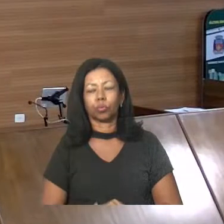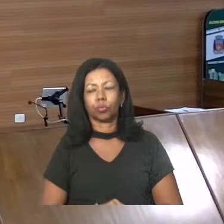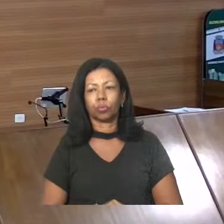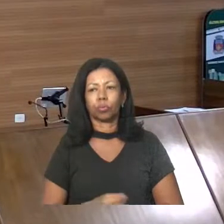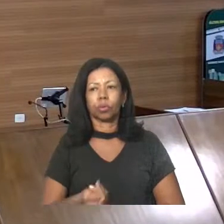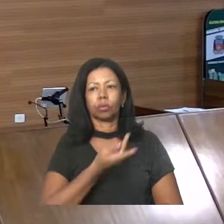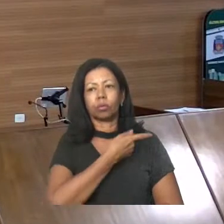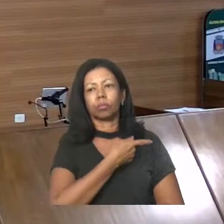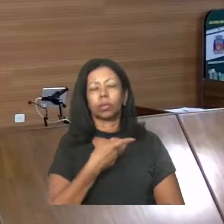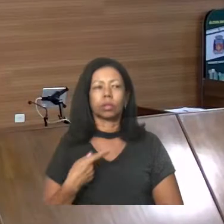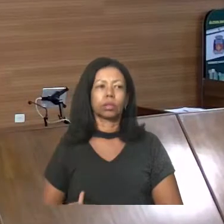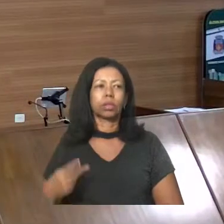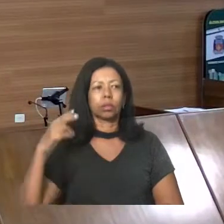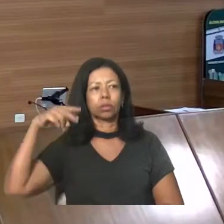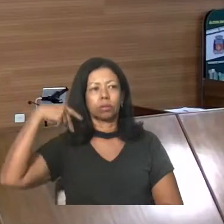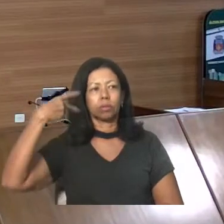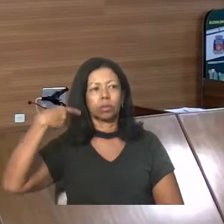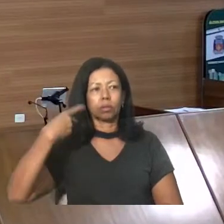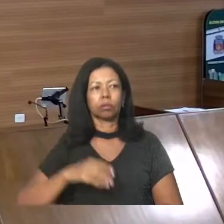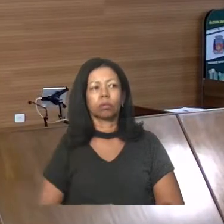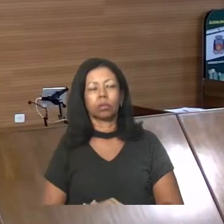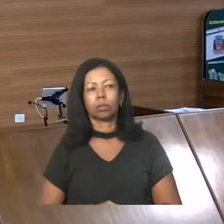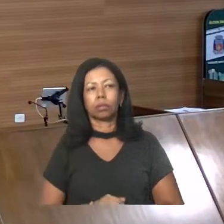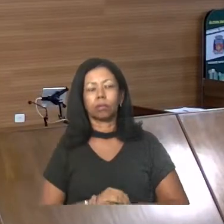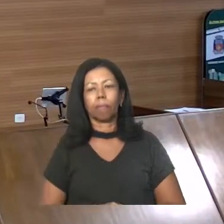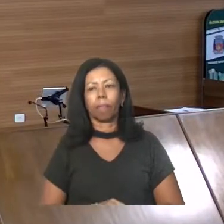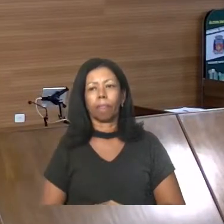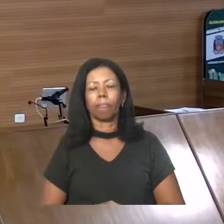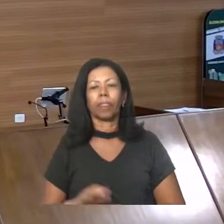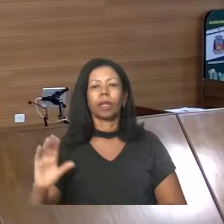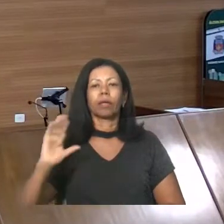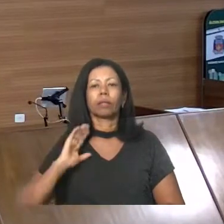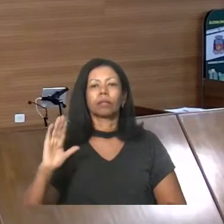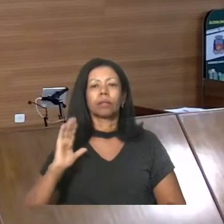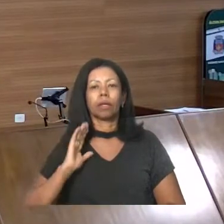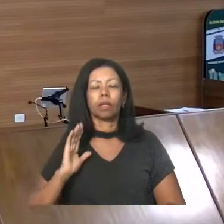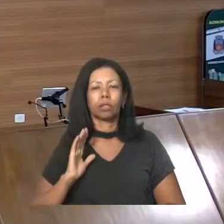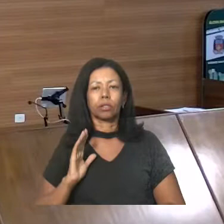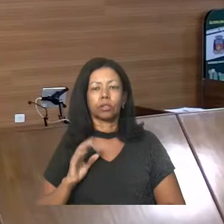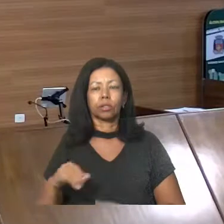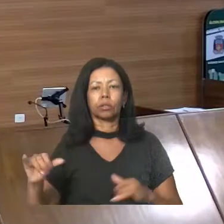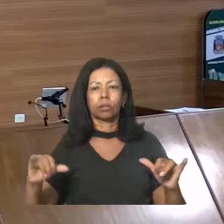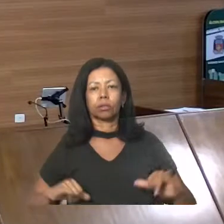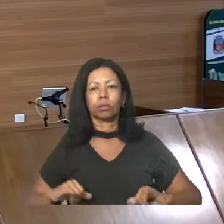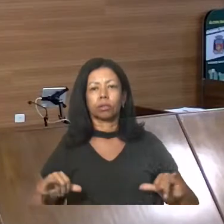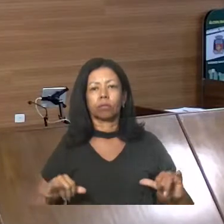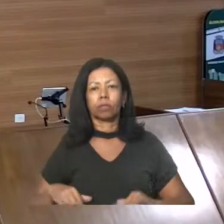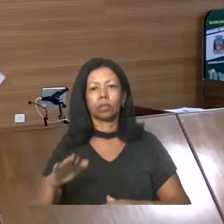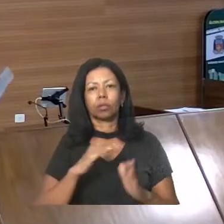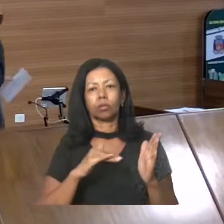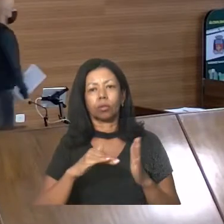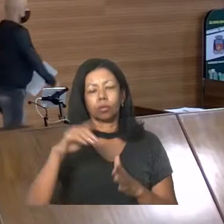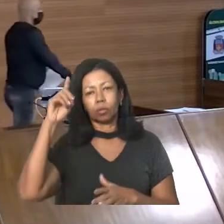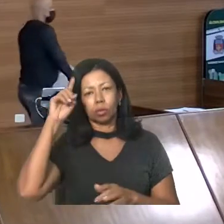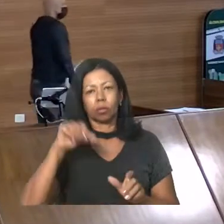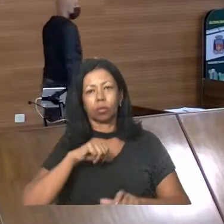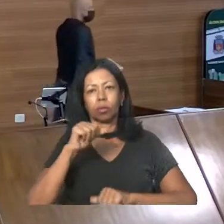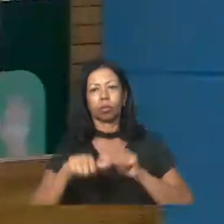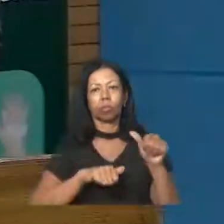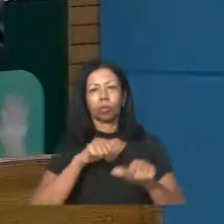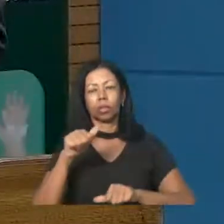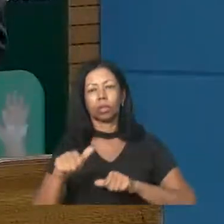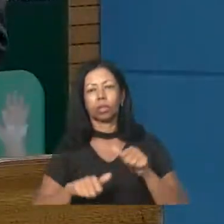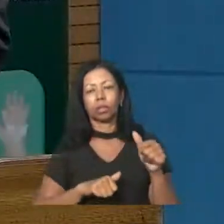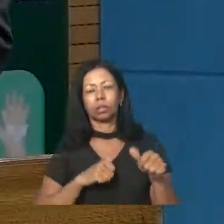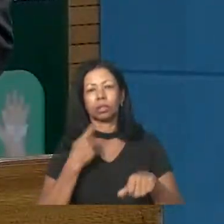Senhor presidente, nobres pares, a nossa cidade sofre diariamente com mudanças climáticas que ocorrem em nossa